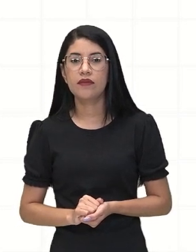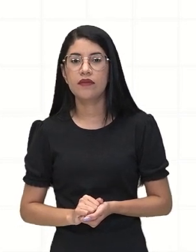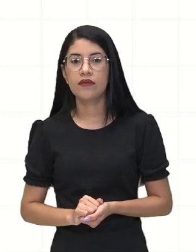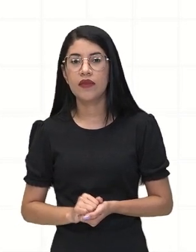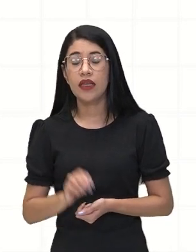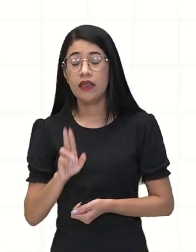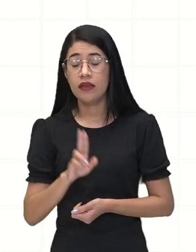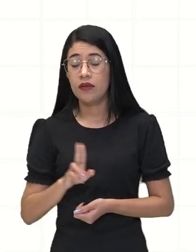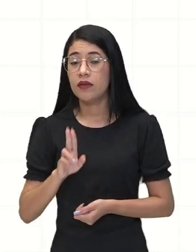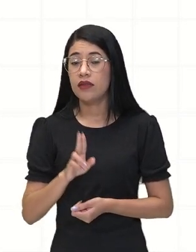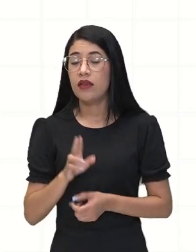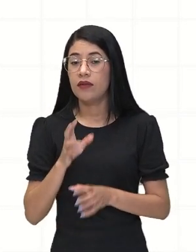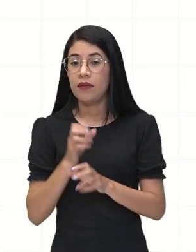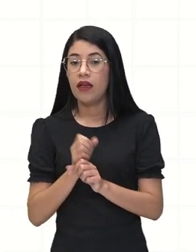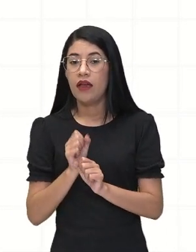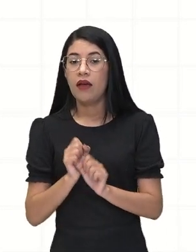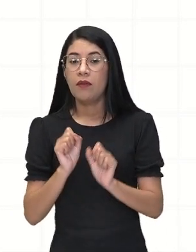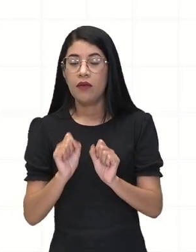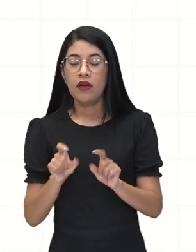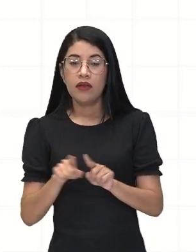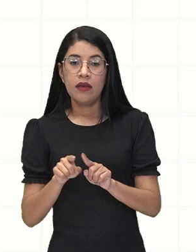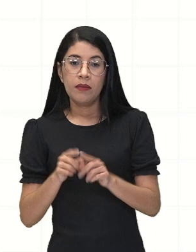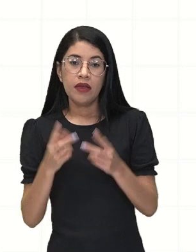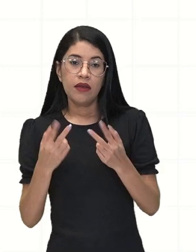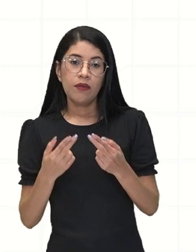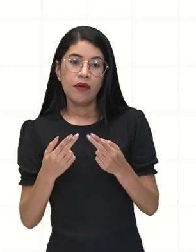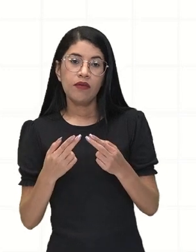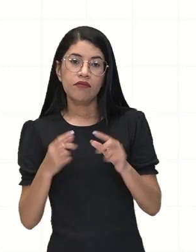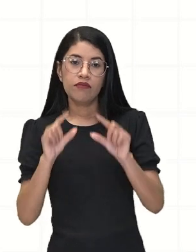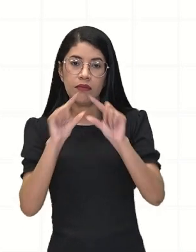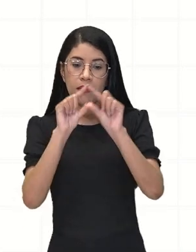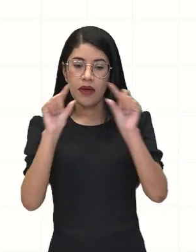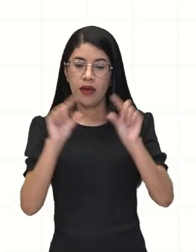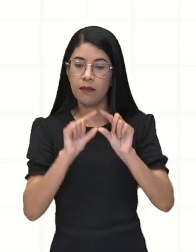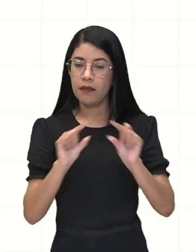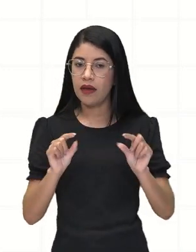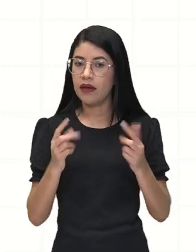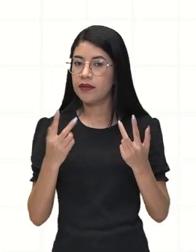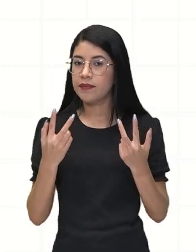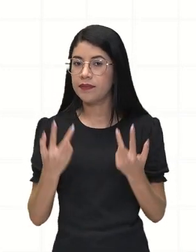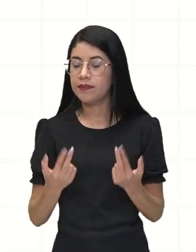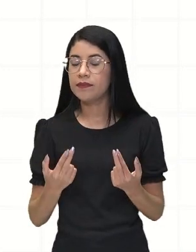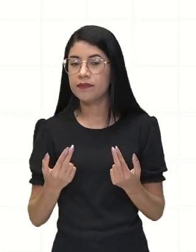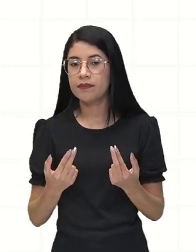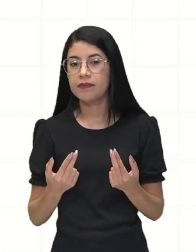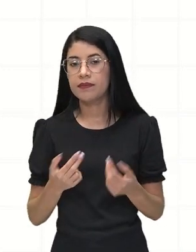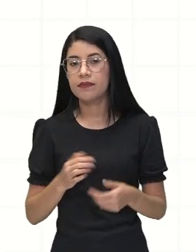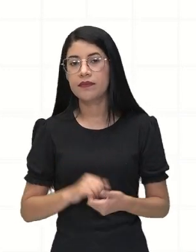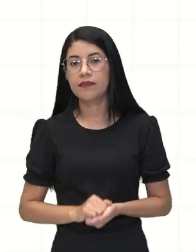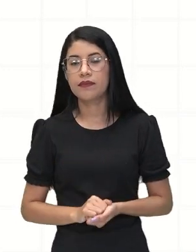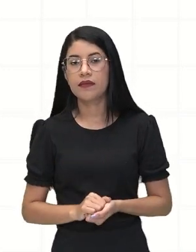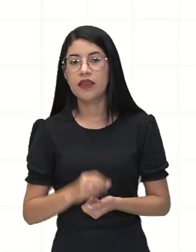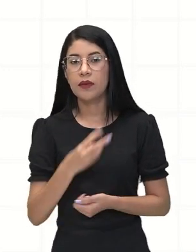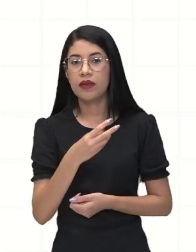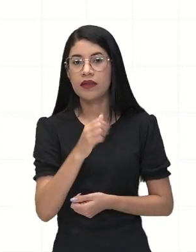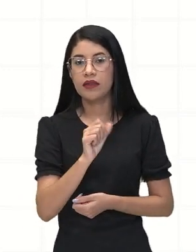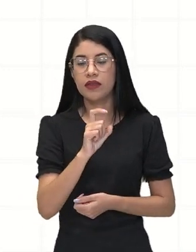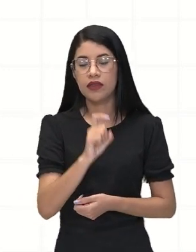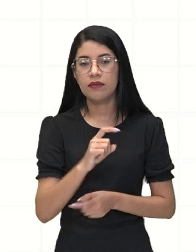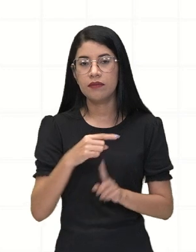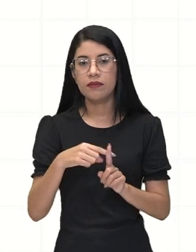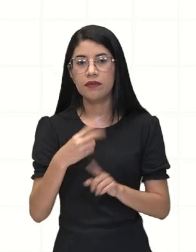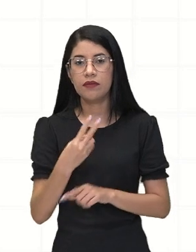essa ideia é a mesma coisa que utilizar essa ideia, tá bom? Então, 3ax mais